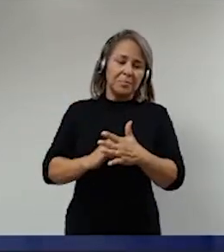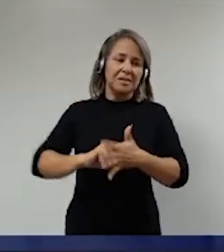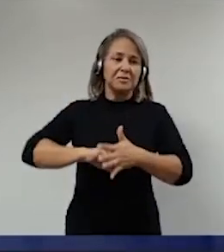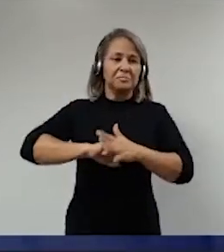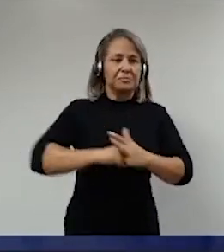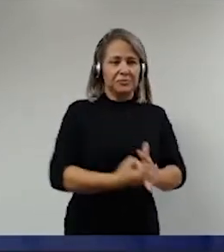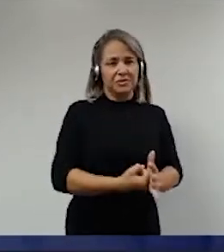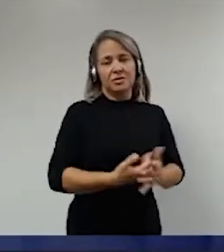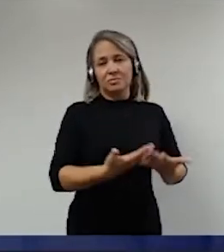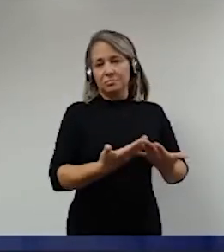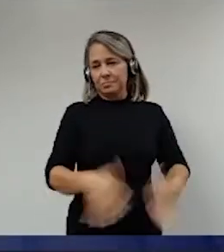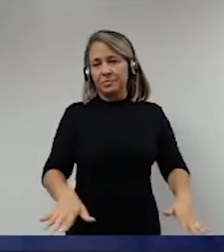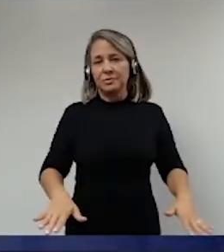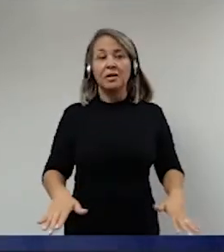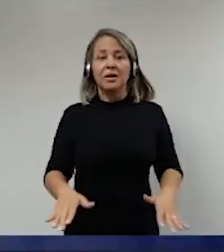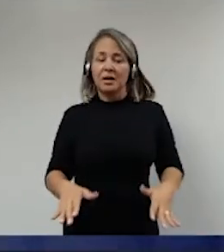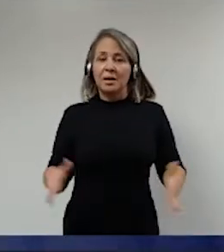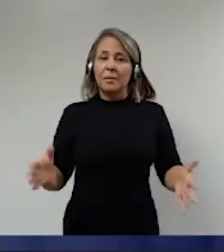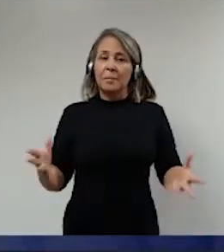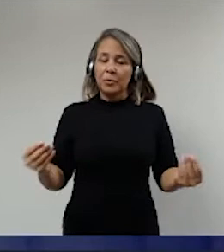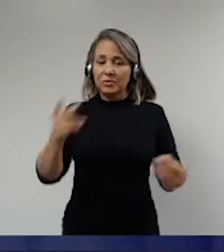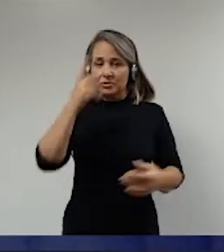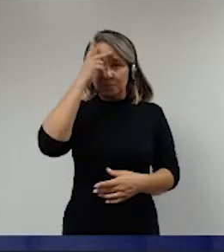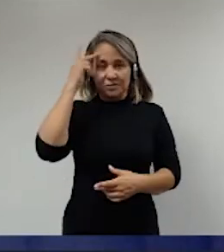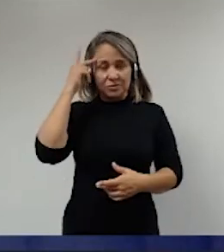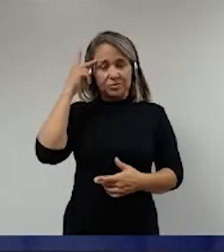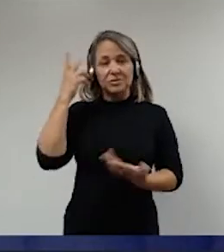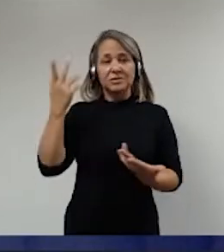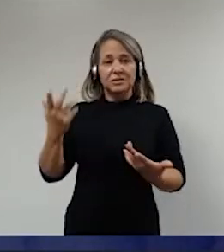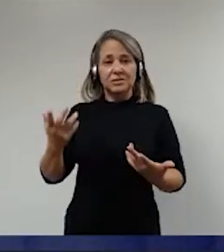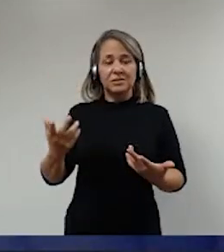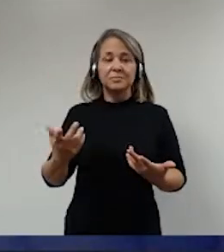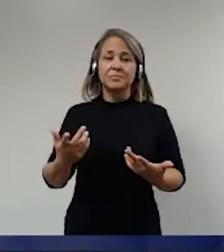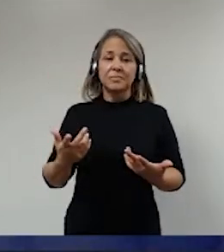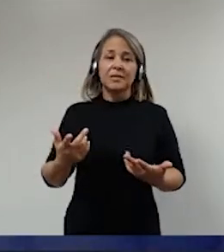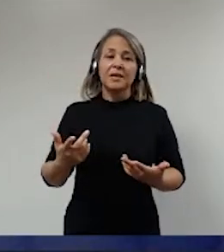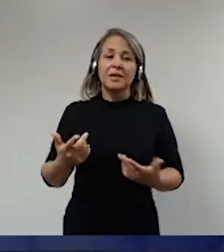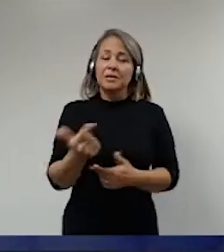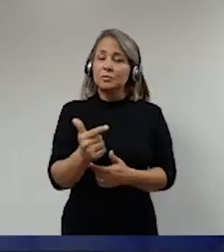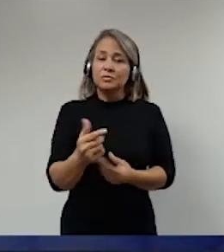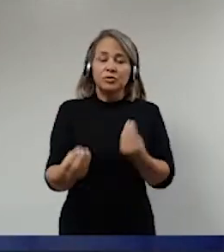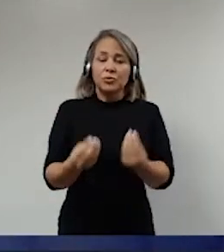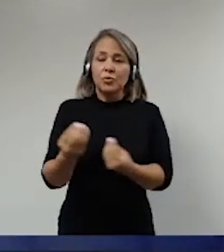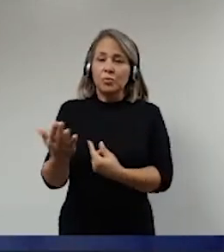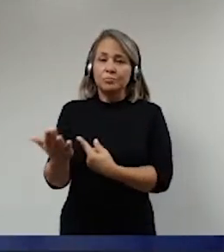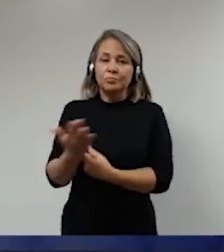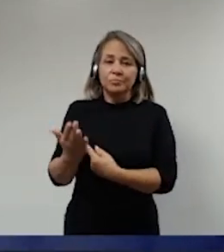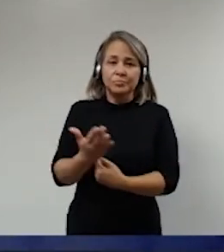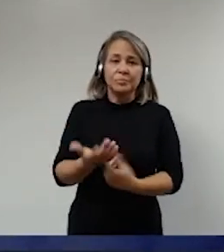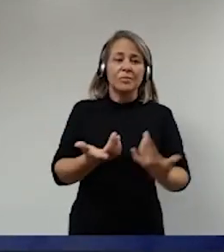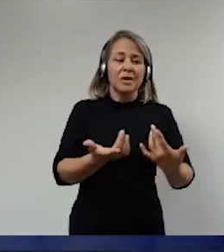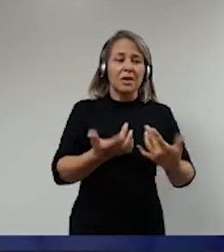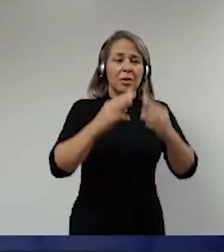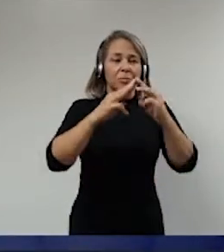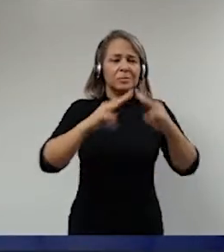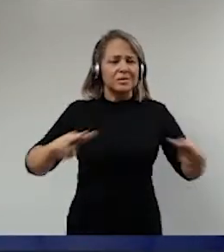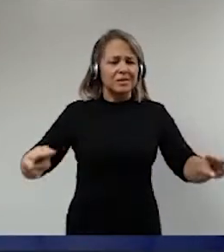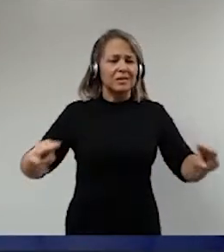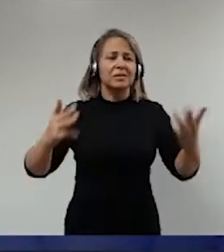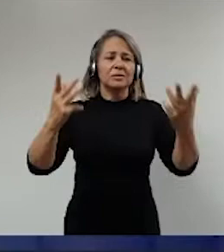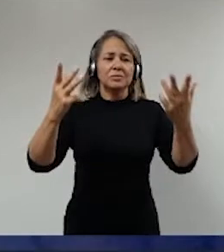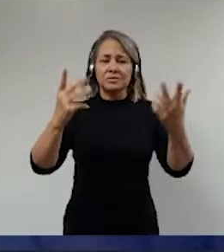quebraram, temos muitos problemas de autossustentabilidade, né, de fundações, de museus,